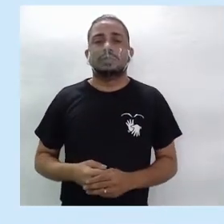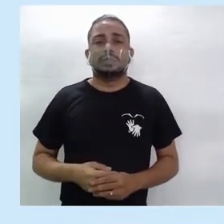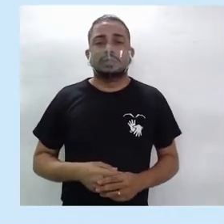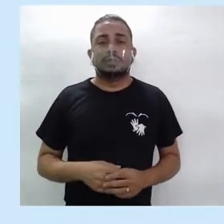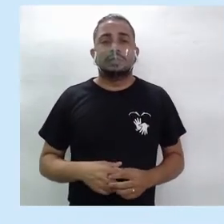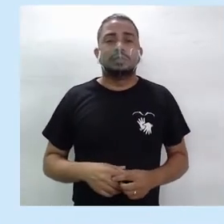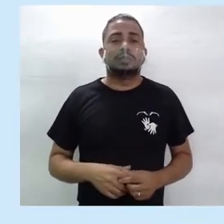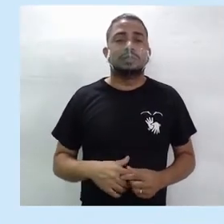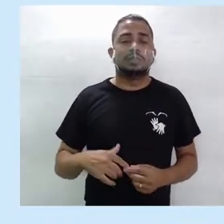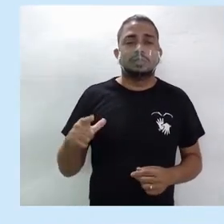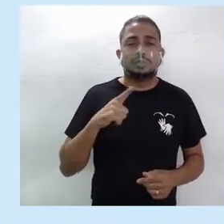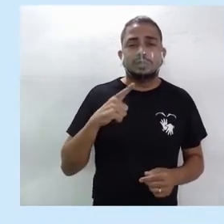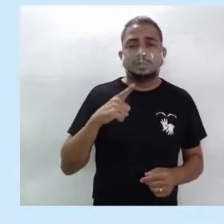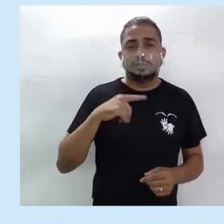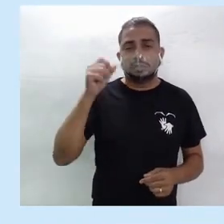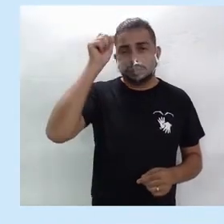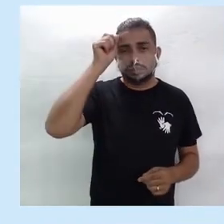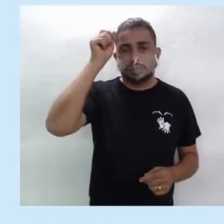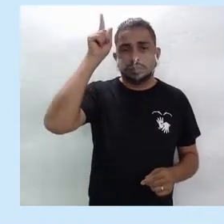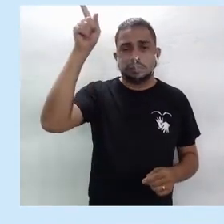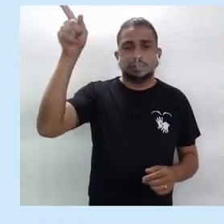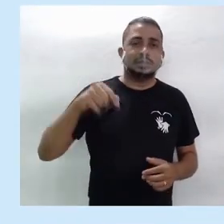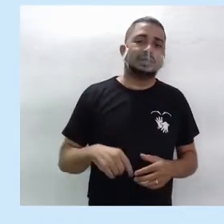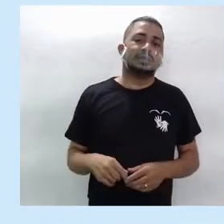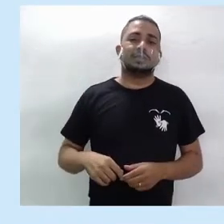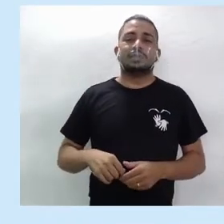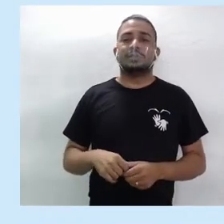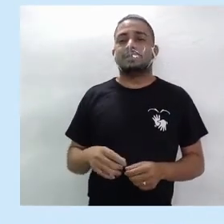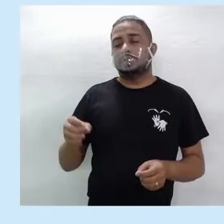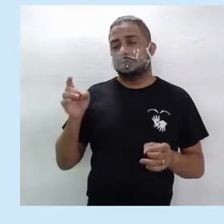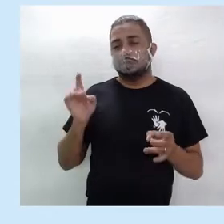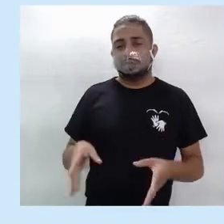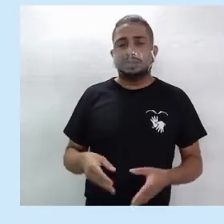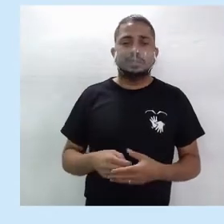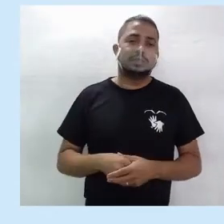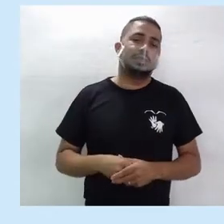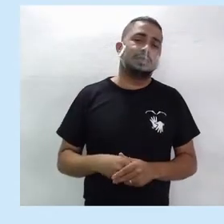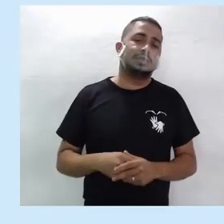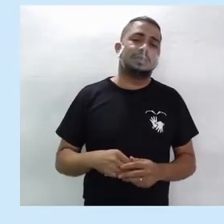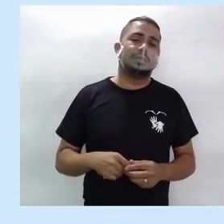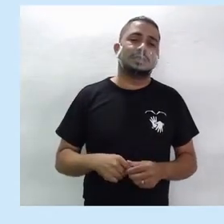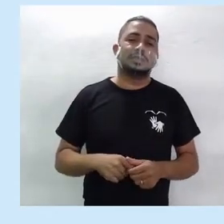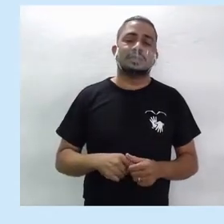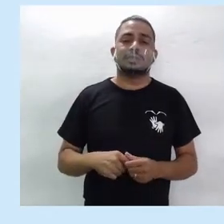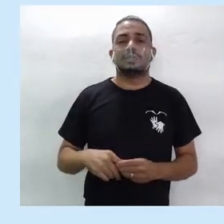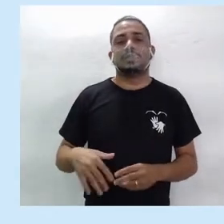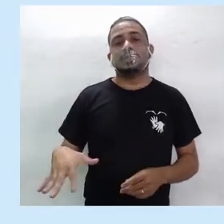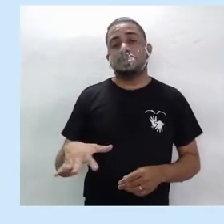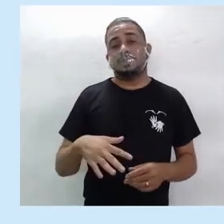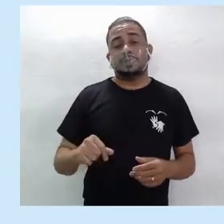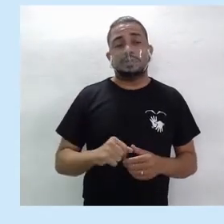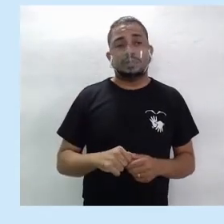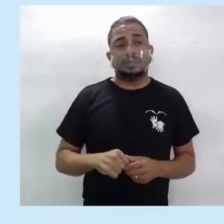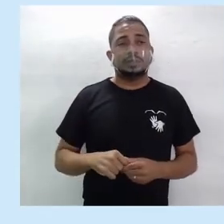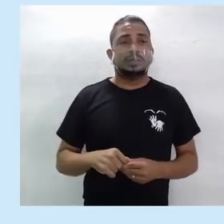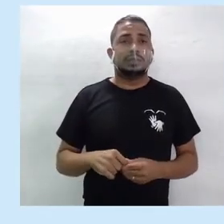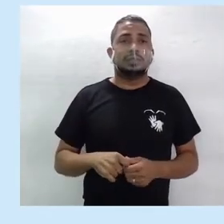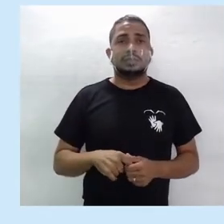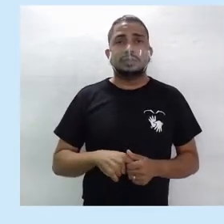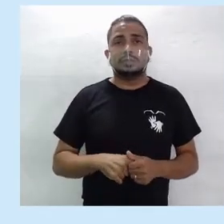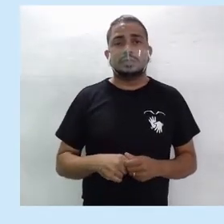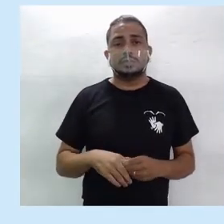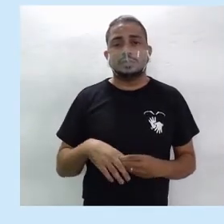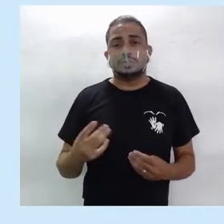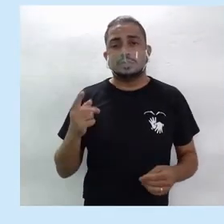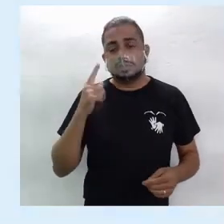ele traz a ideia de descarte de resíduos sólidos em determinadas áreas, tá? Então, vocês veem aí